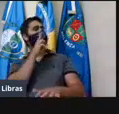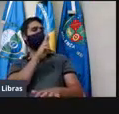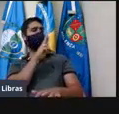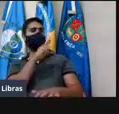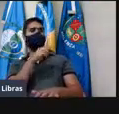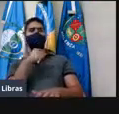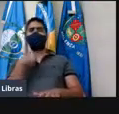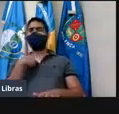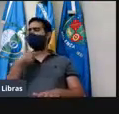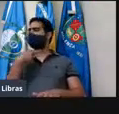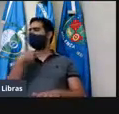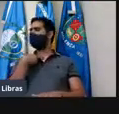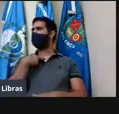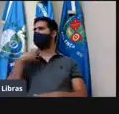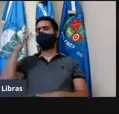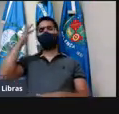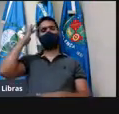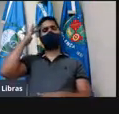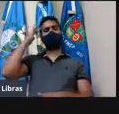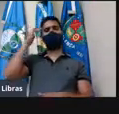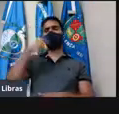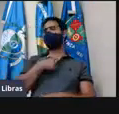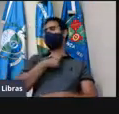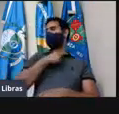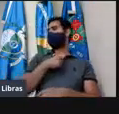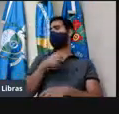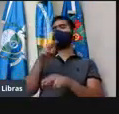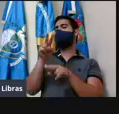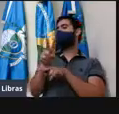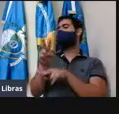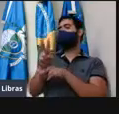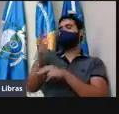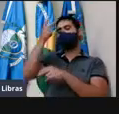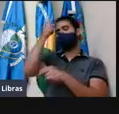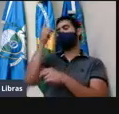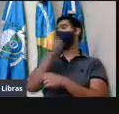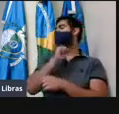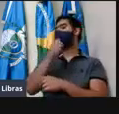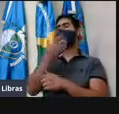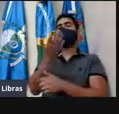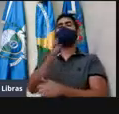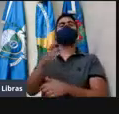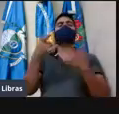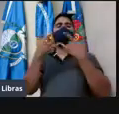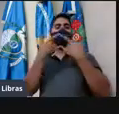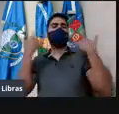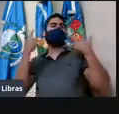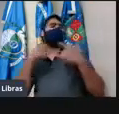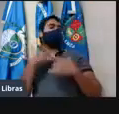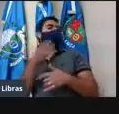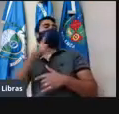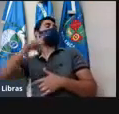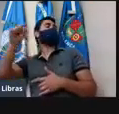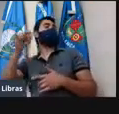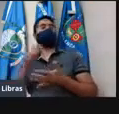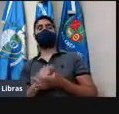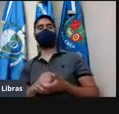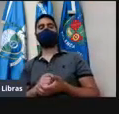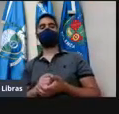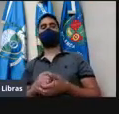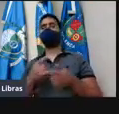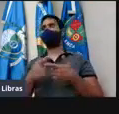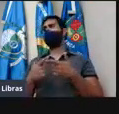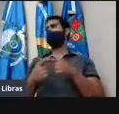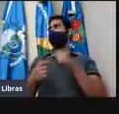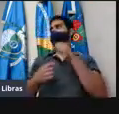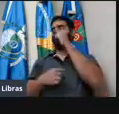não posso achar que o poder público tem que ser tutor de marmanjo que não quer usar máscara, que quer sair. Até porque o dono